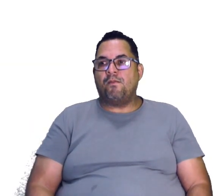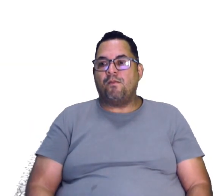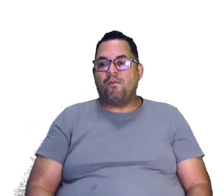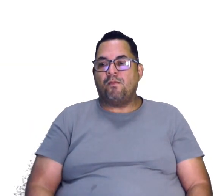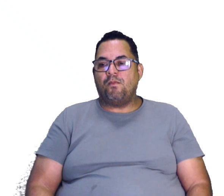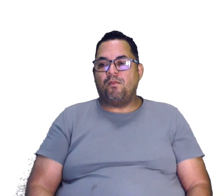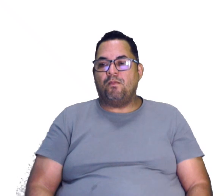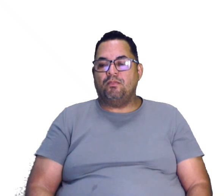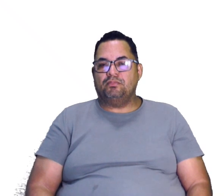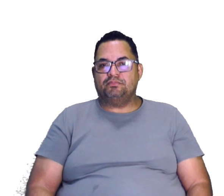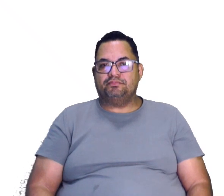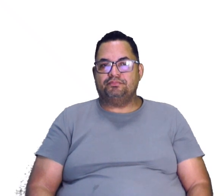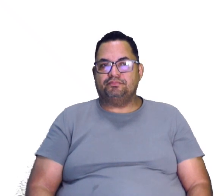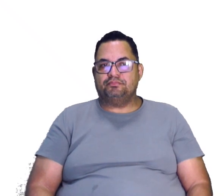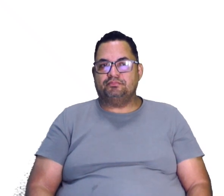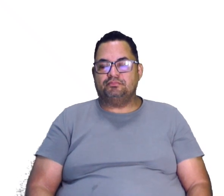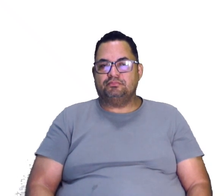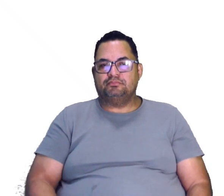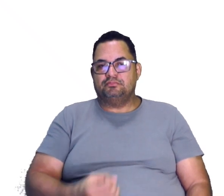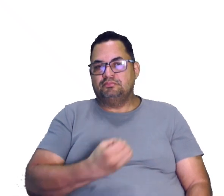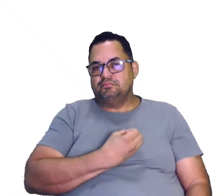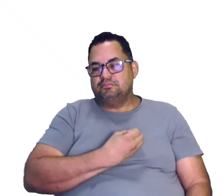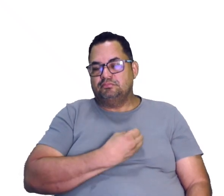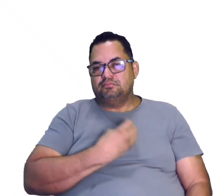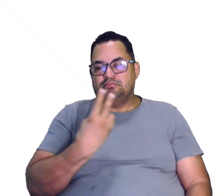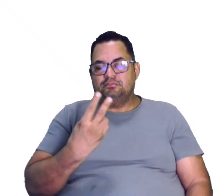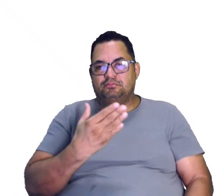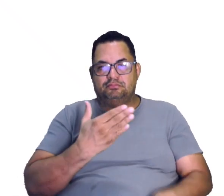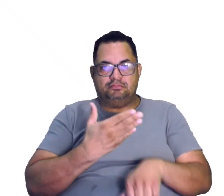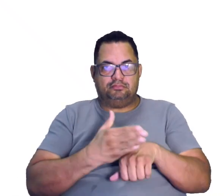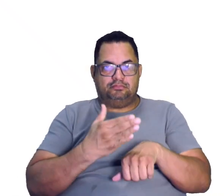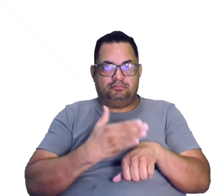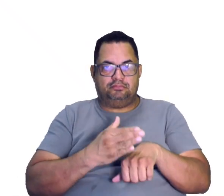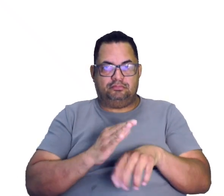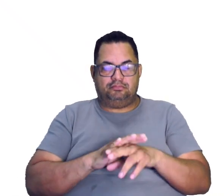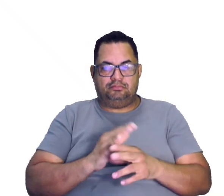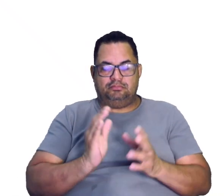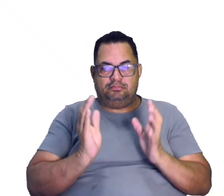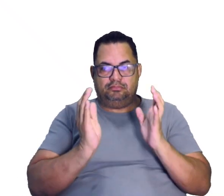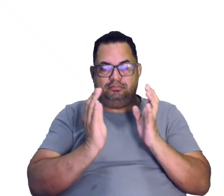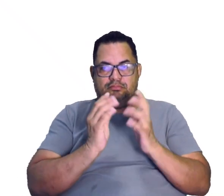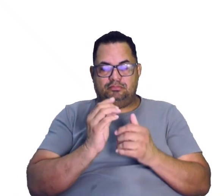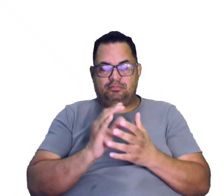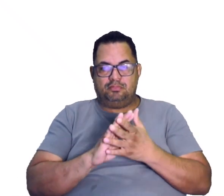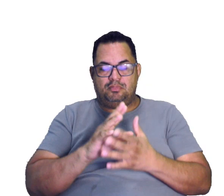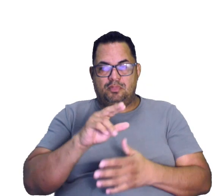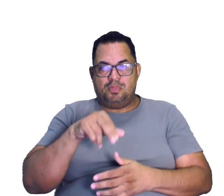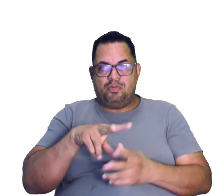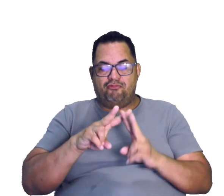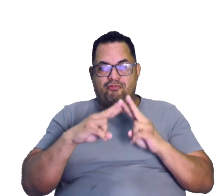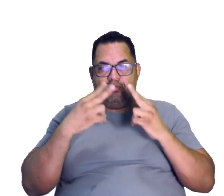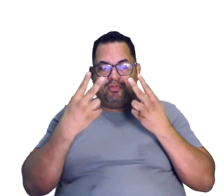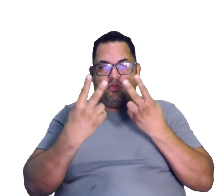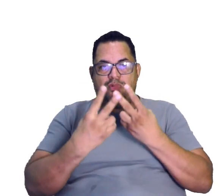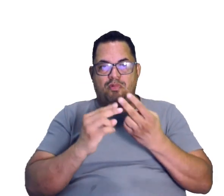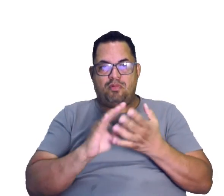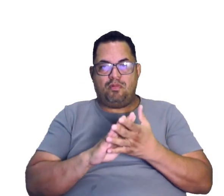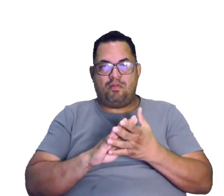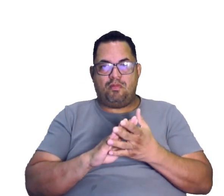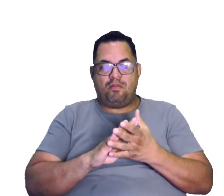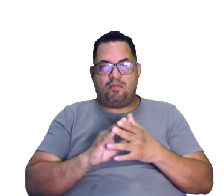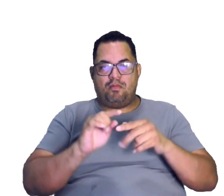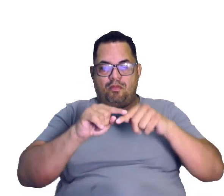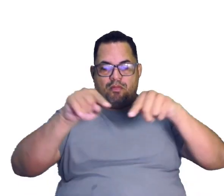já devem imaginar, se nós estamos falando de volume, nós vamos praticar em cima da unidade volume. E diz o seguinte, uma